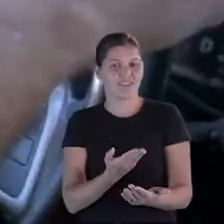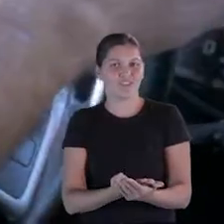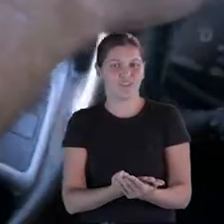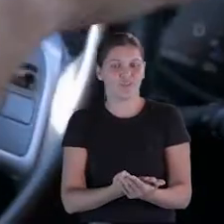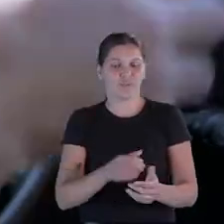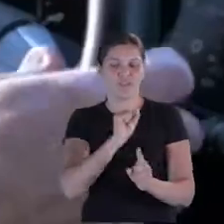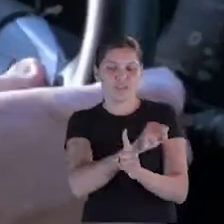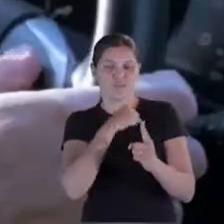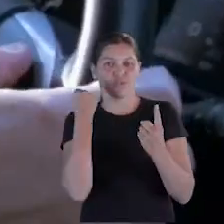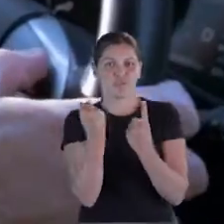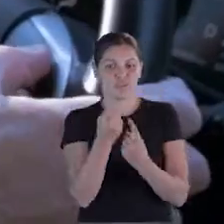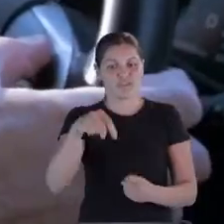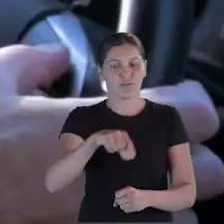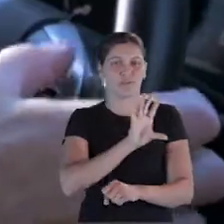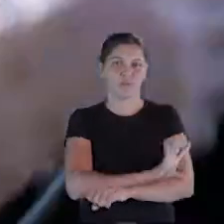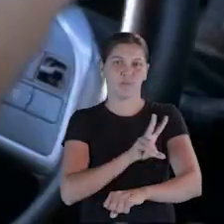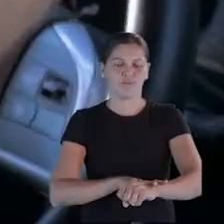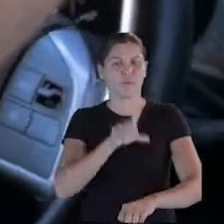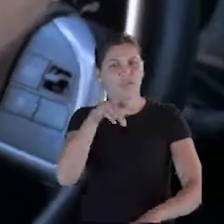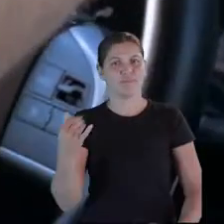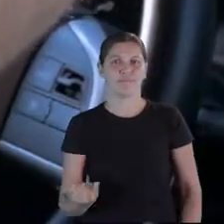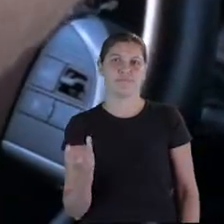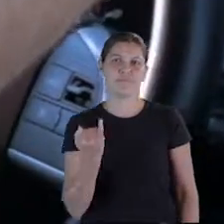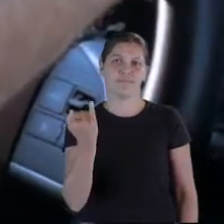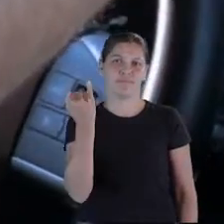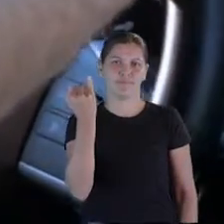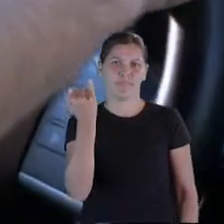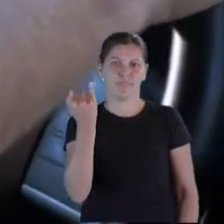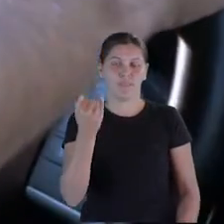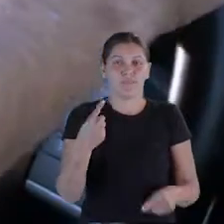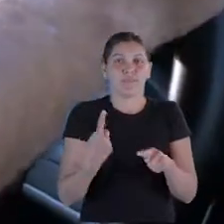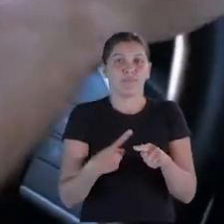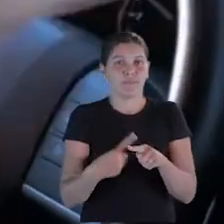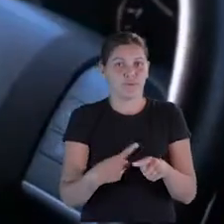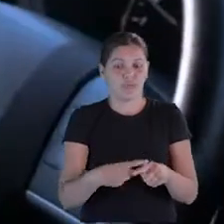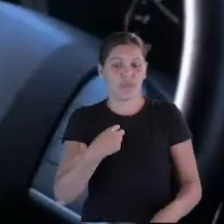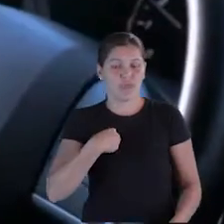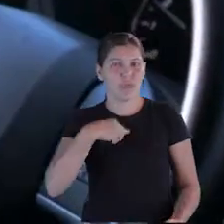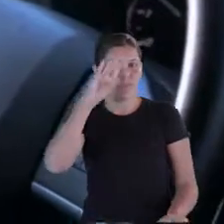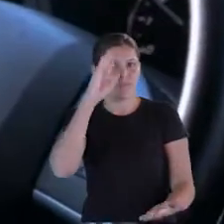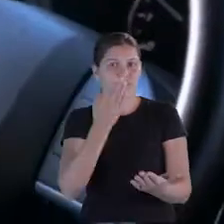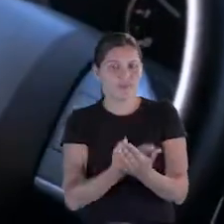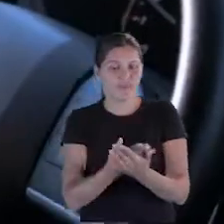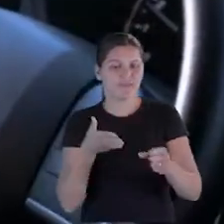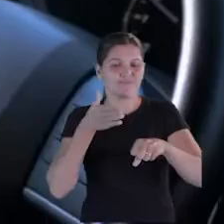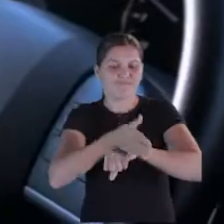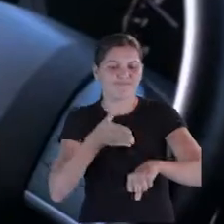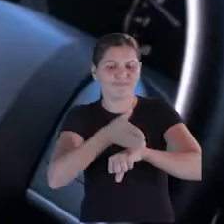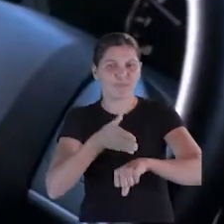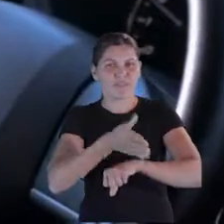passo da Associação Comercial ele foi muito importante, porque eu acredito assim, que essa